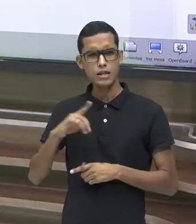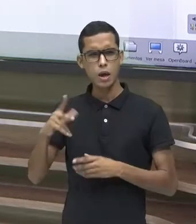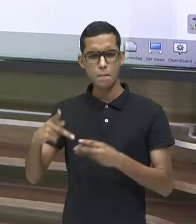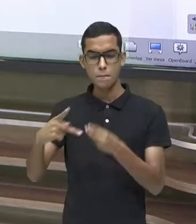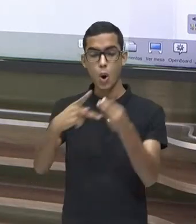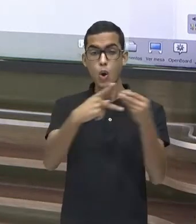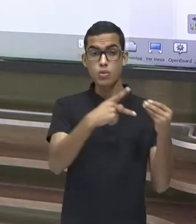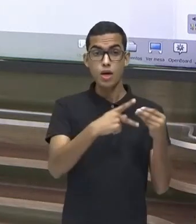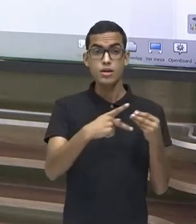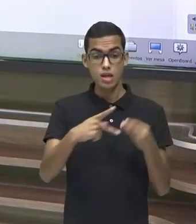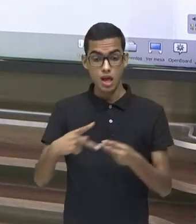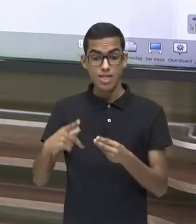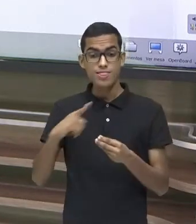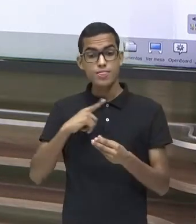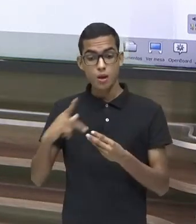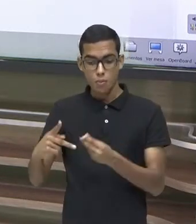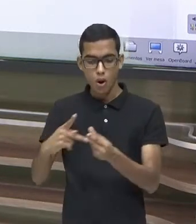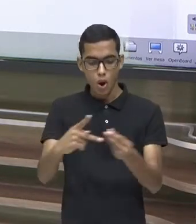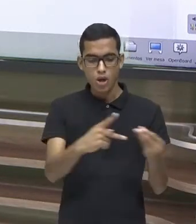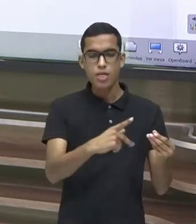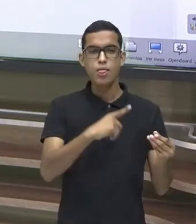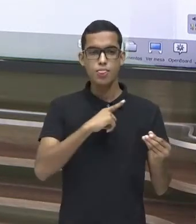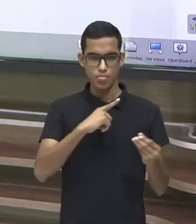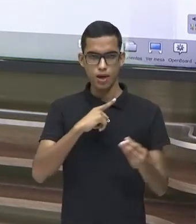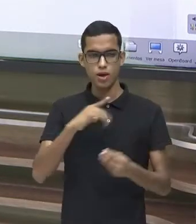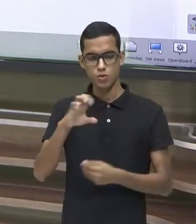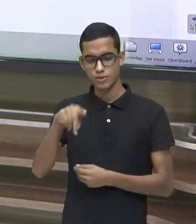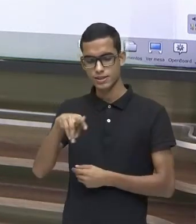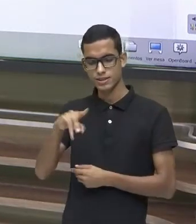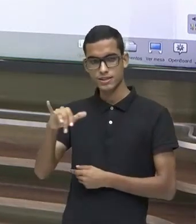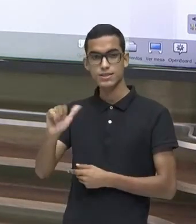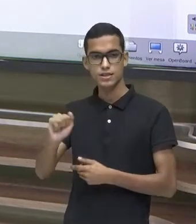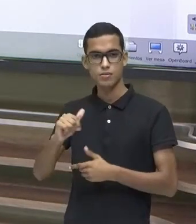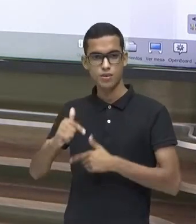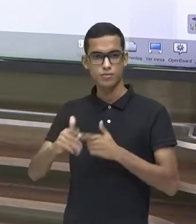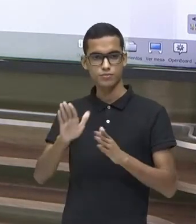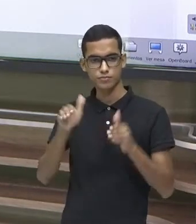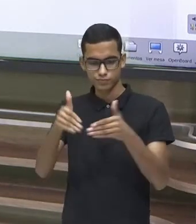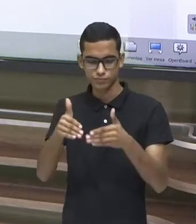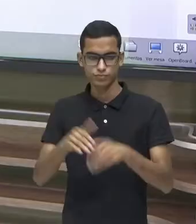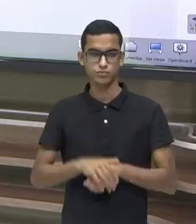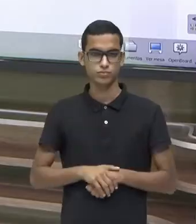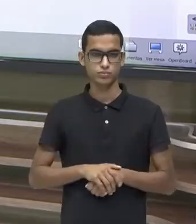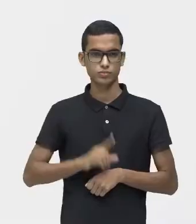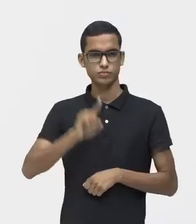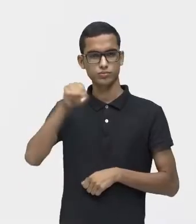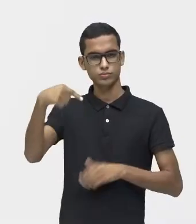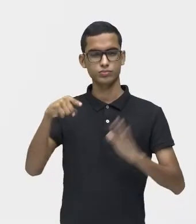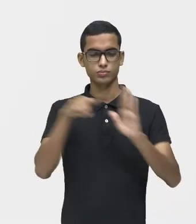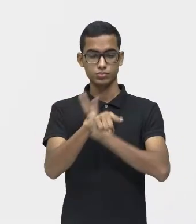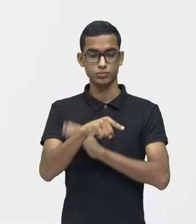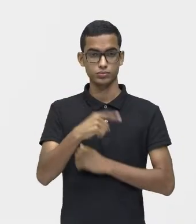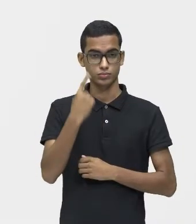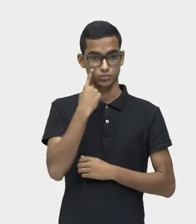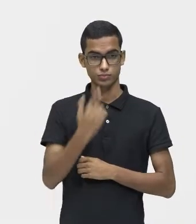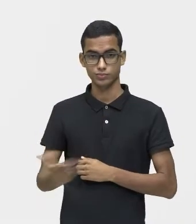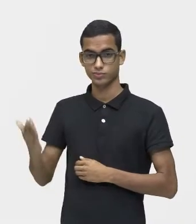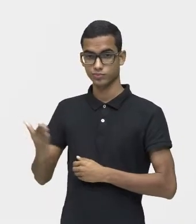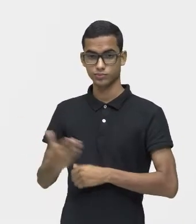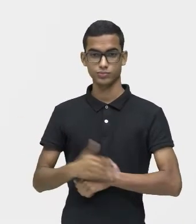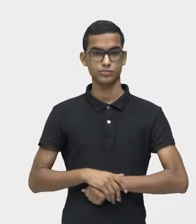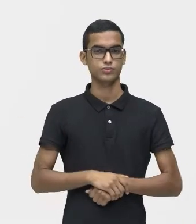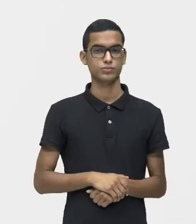Então cada um vai ter uma enzima específica, tá bom? Vamos observar agora a nossa próxima questão. Olha